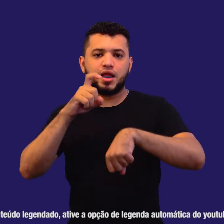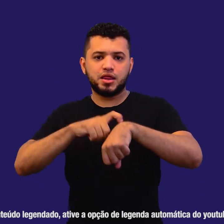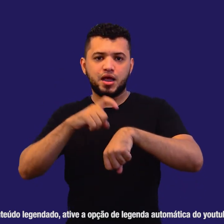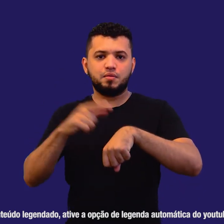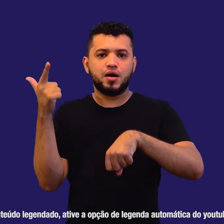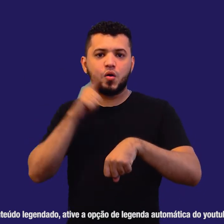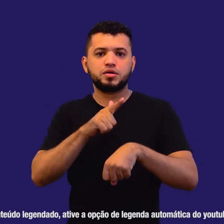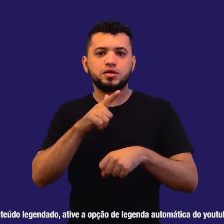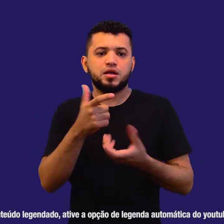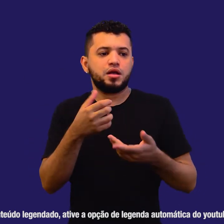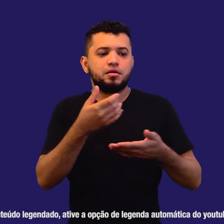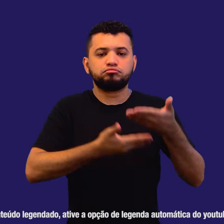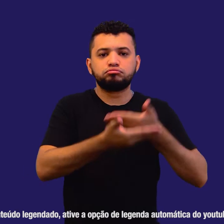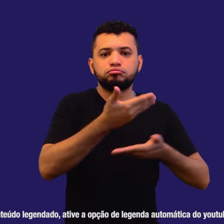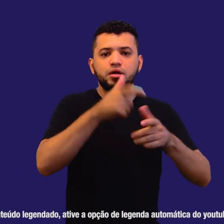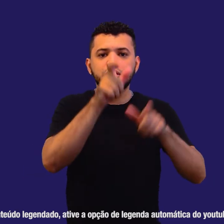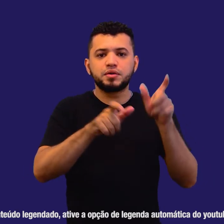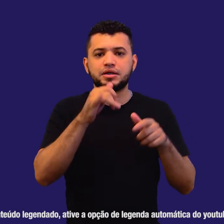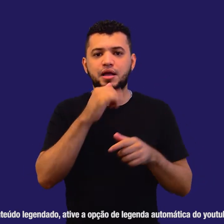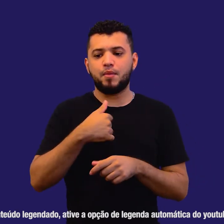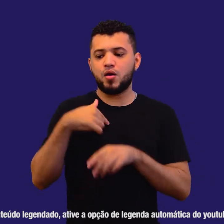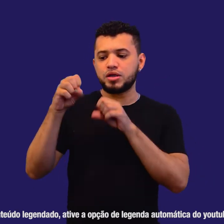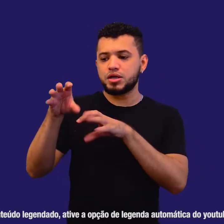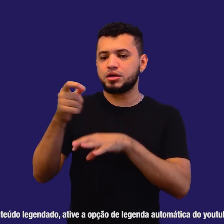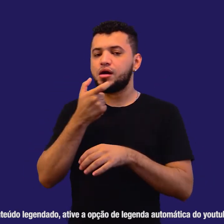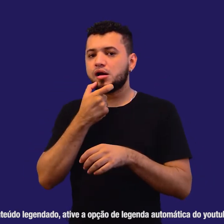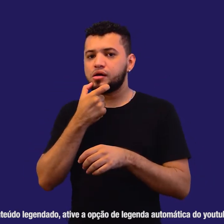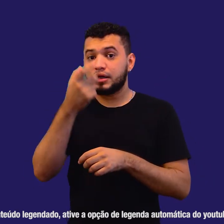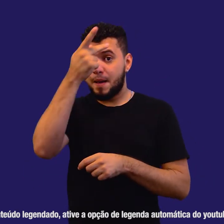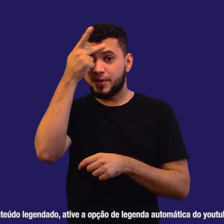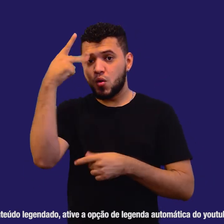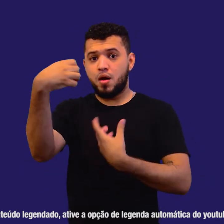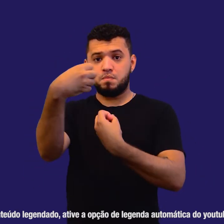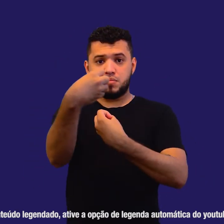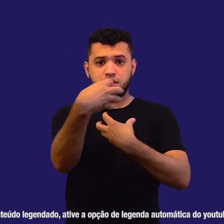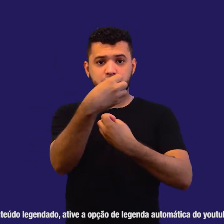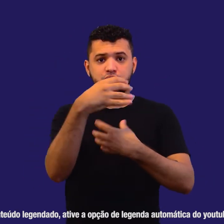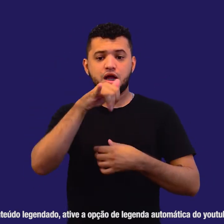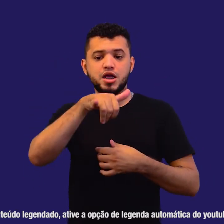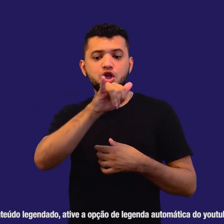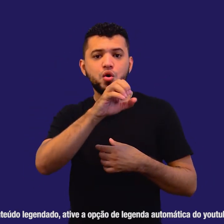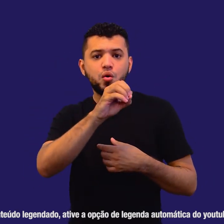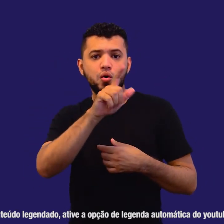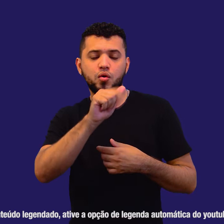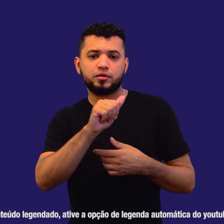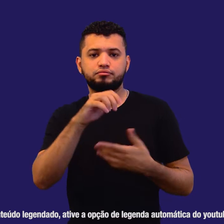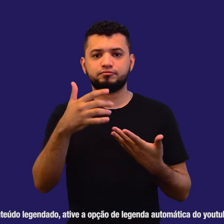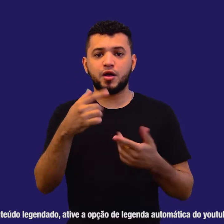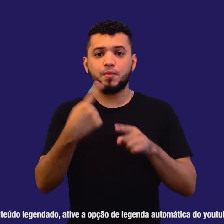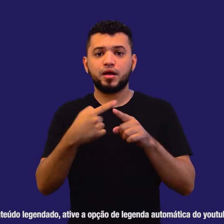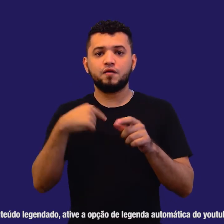pode trocar com outras pessoas. Por exemplo, eu dou uma aula de inglês para alguém e esse alguém pode me dar uma aula de yoga. Ou um outro alguém, porque eu